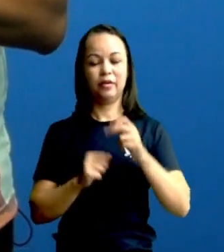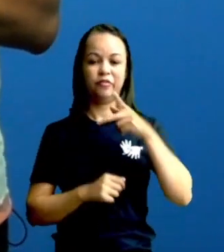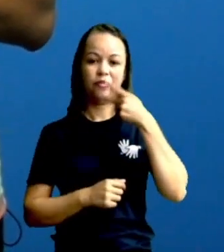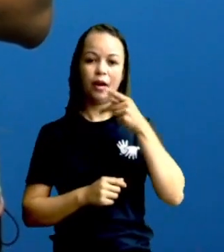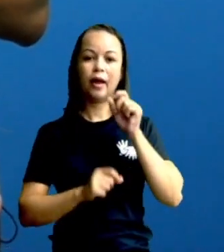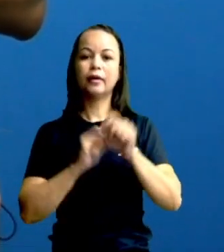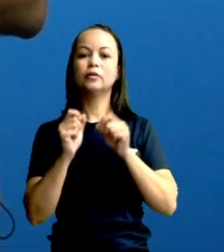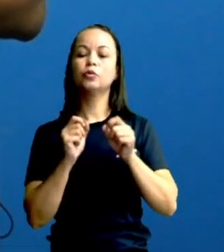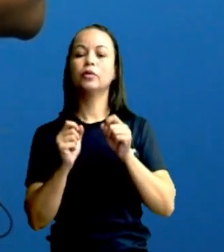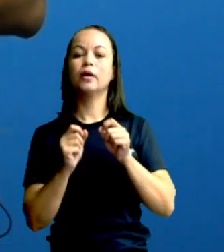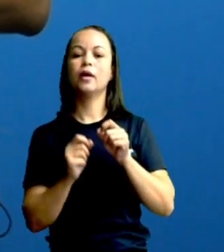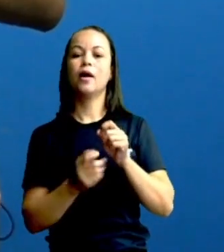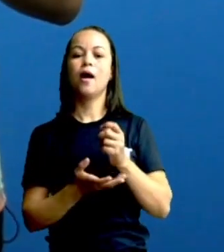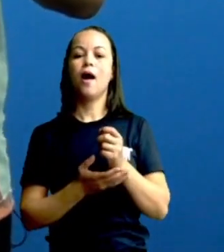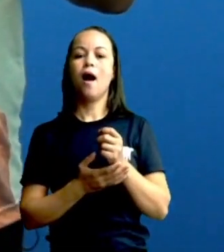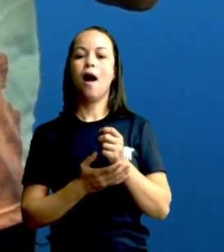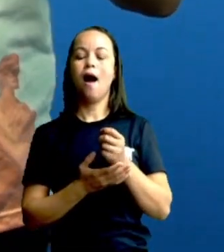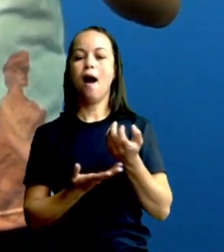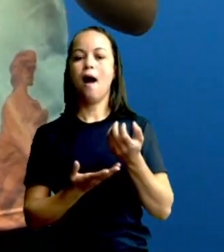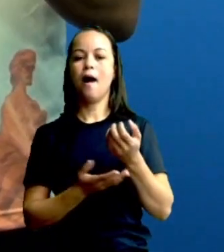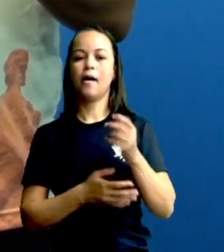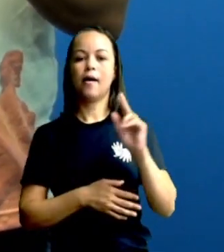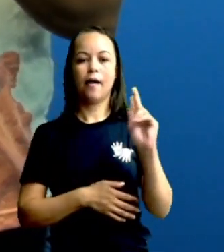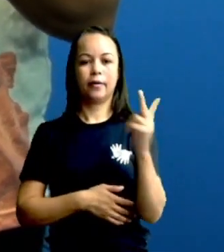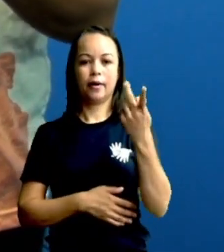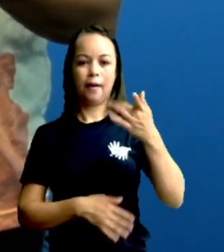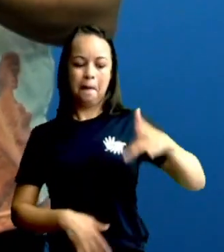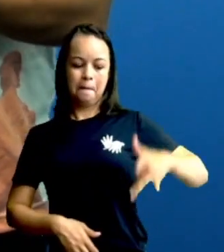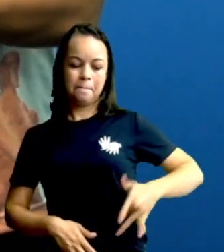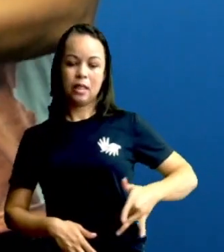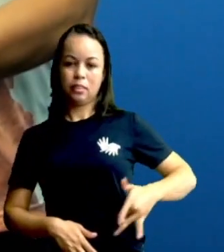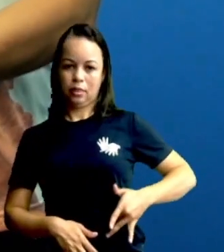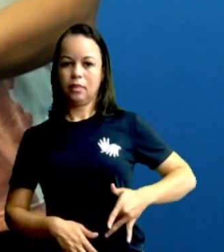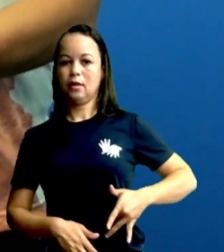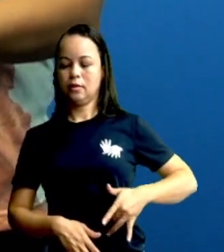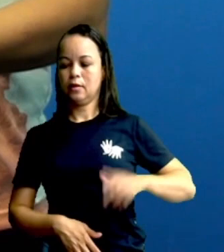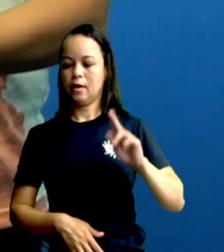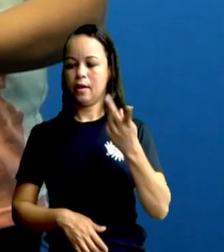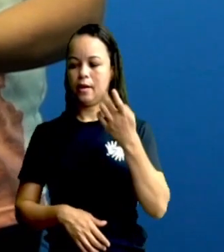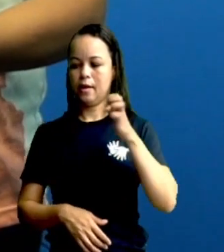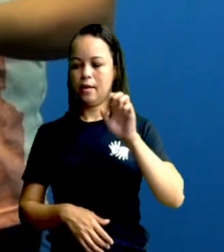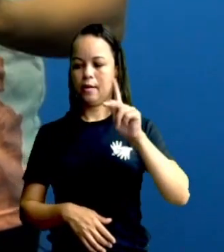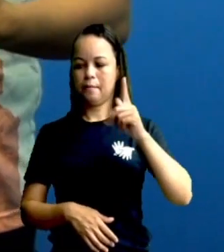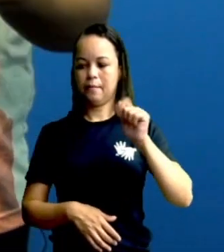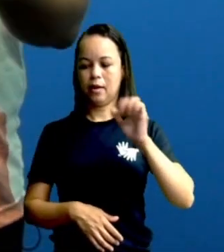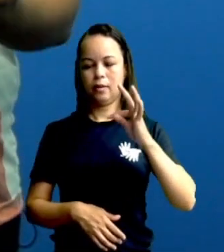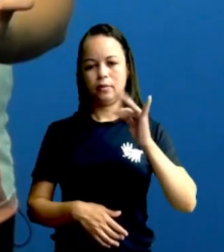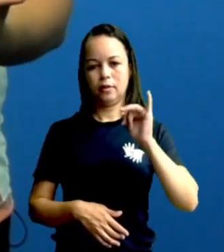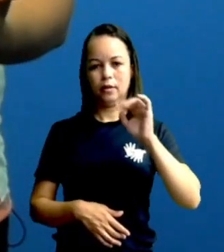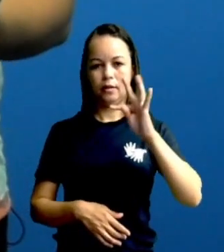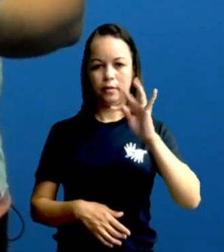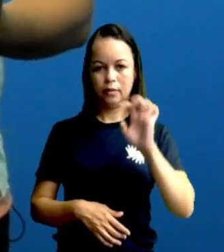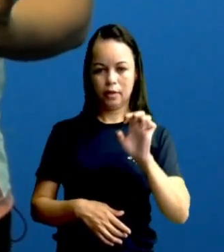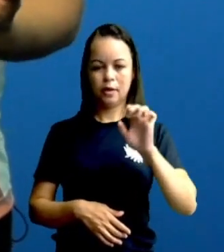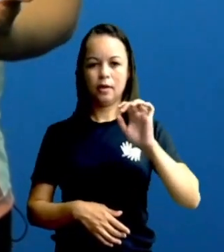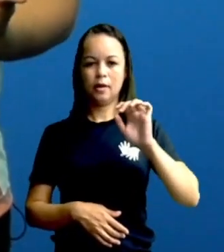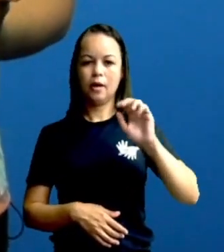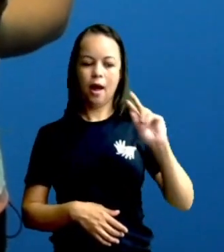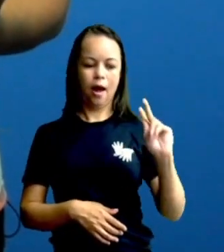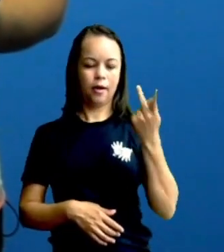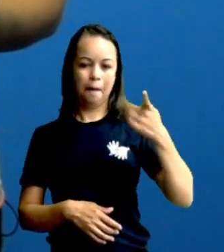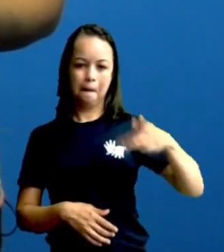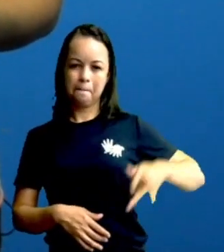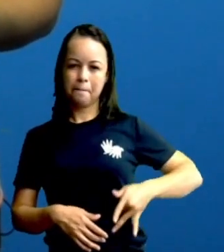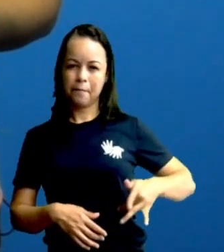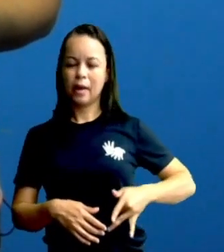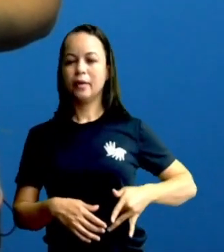principalmente hepatite B, porque é uma doença que, infelizmente, ela compromete os hepatócitos, ou seja, as células do fígado, que pode levar até